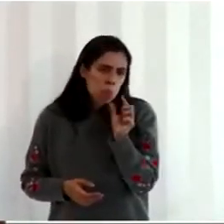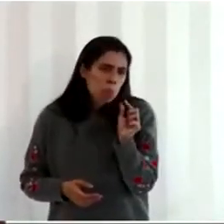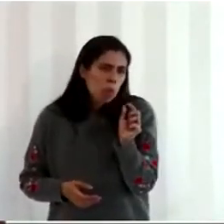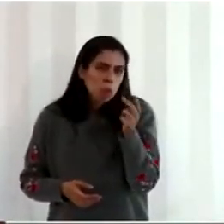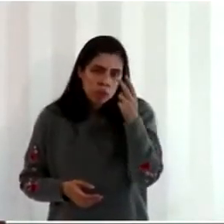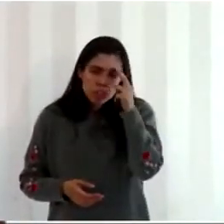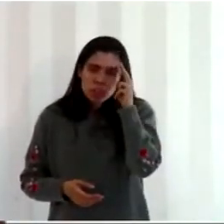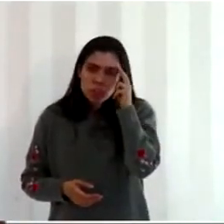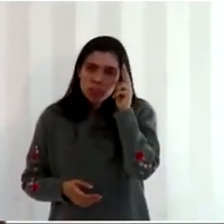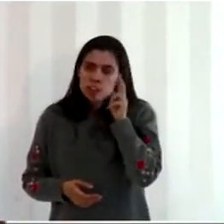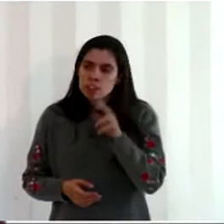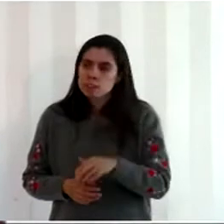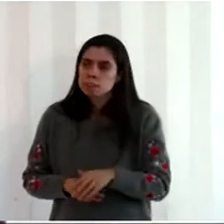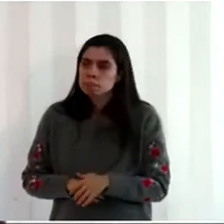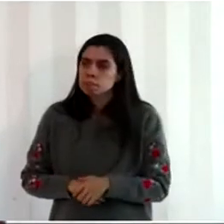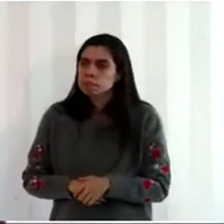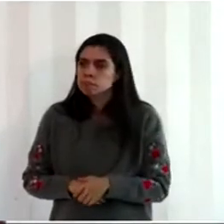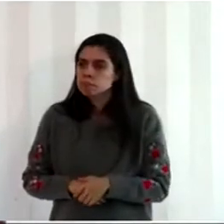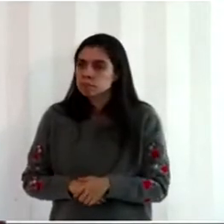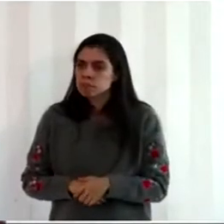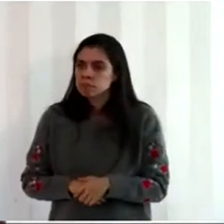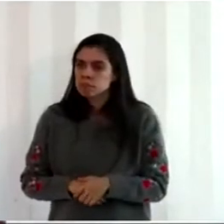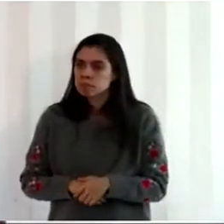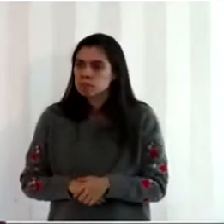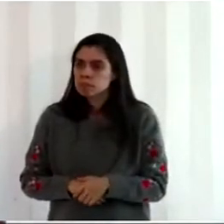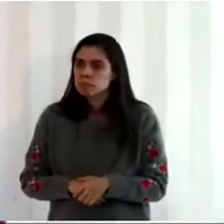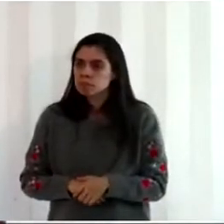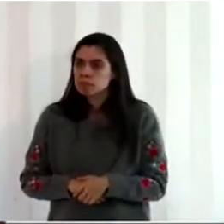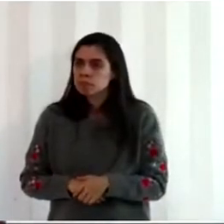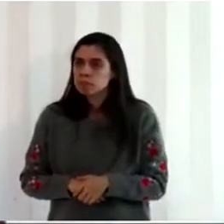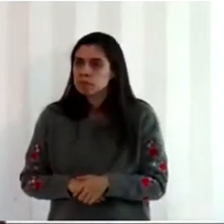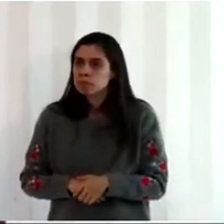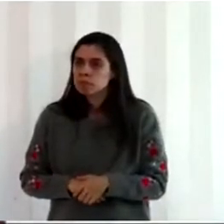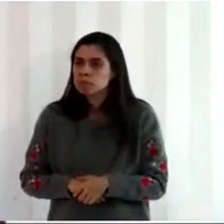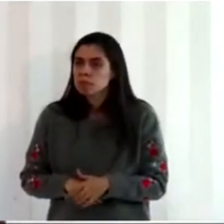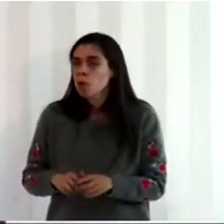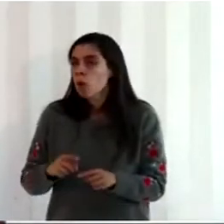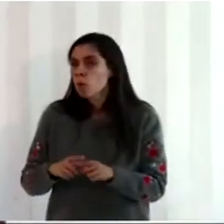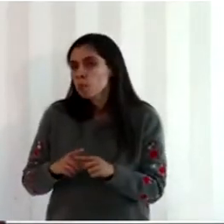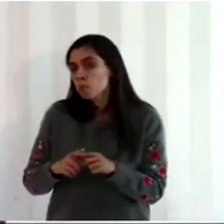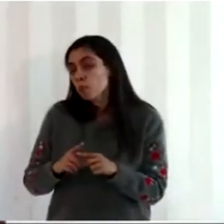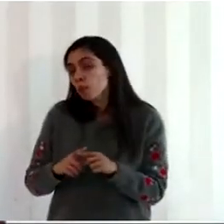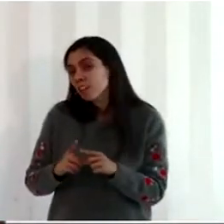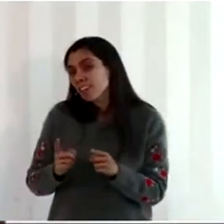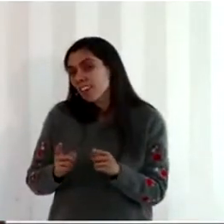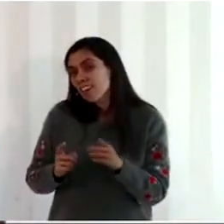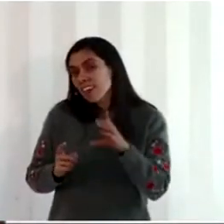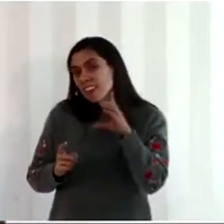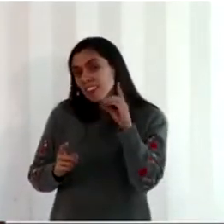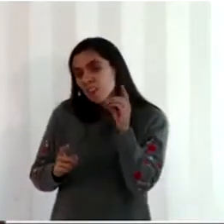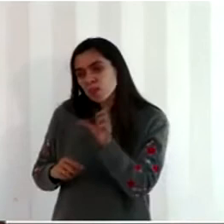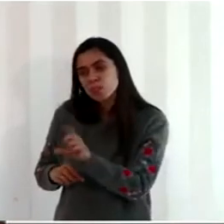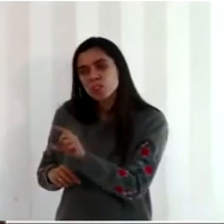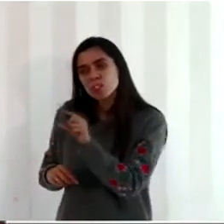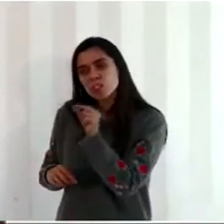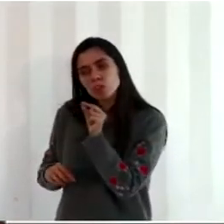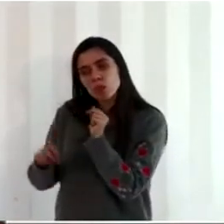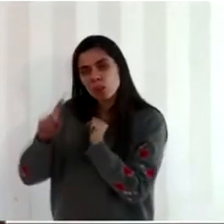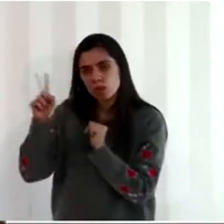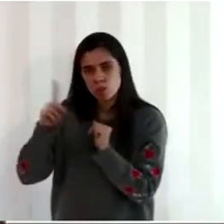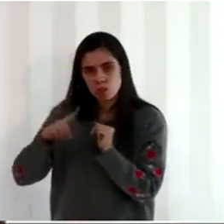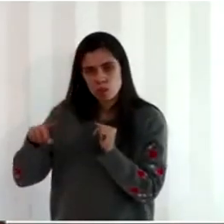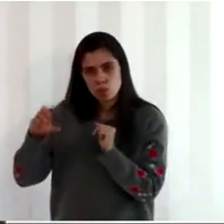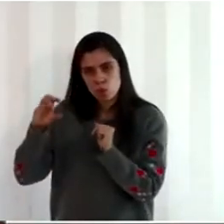do texto. Foi uma coincidência Zorobabel ter sido escolhido governador? O que vocês acham? Coincidentemente ele foi